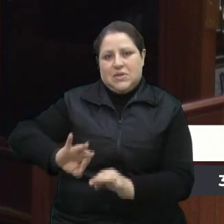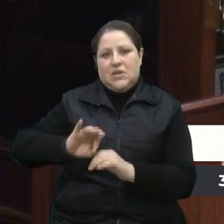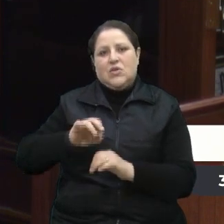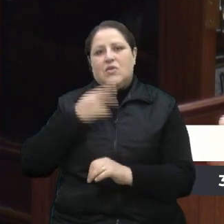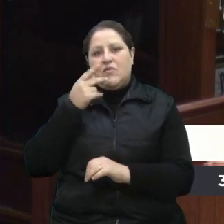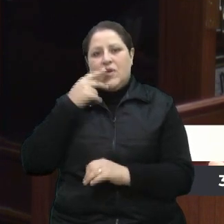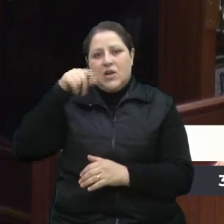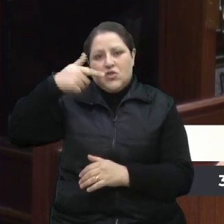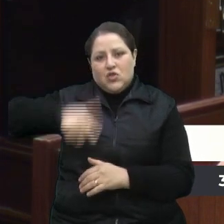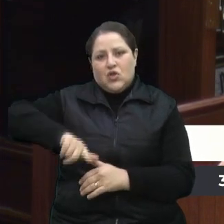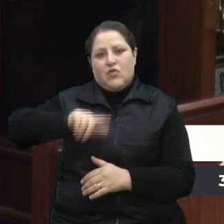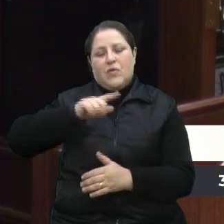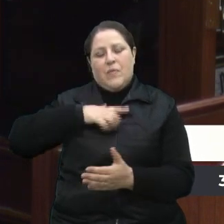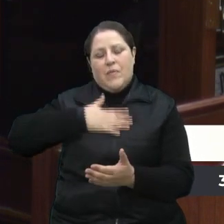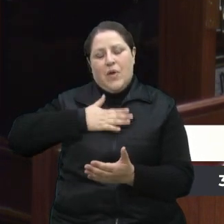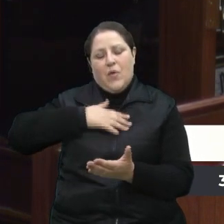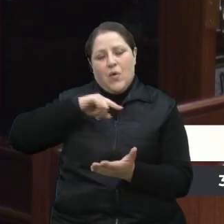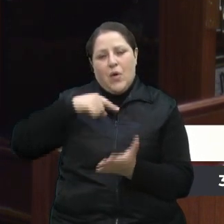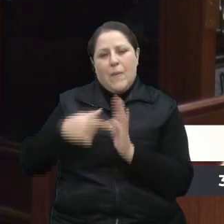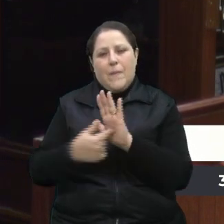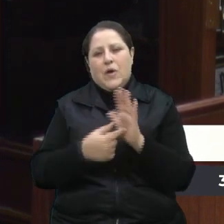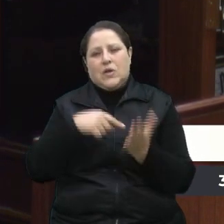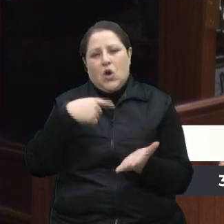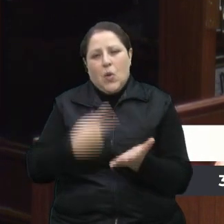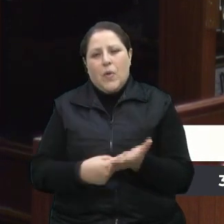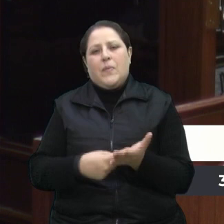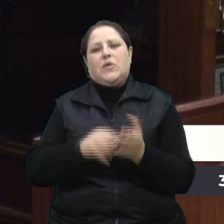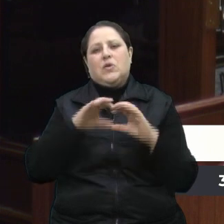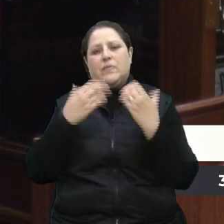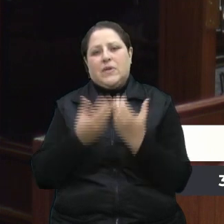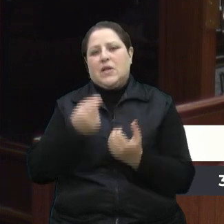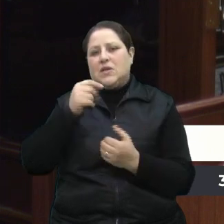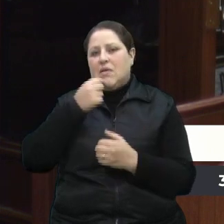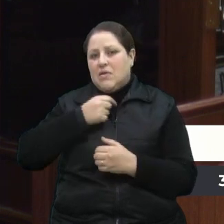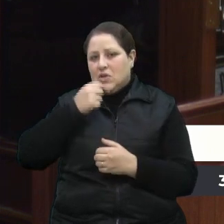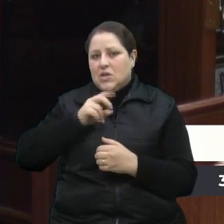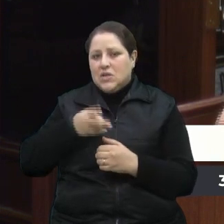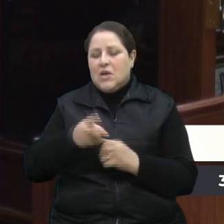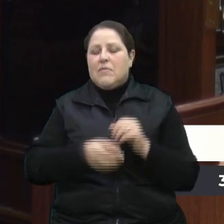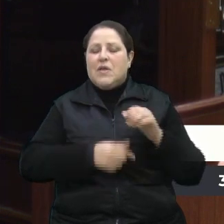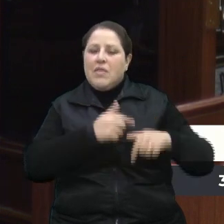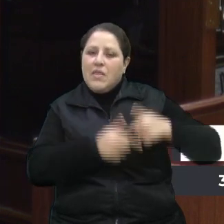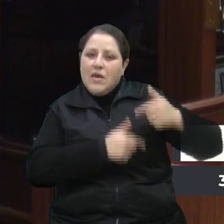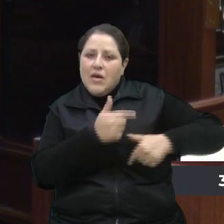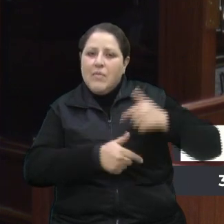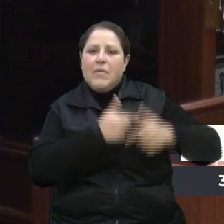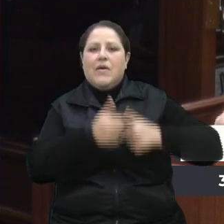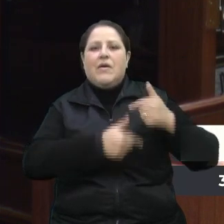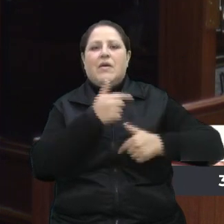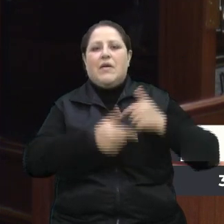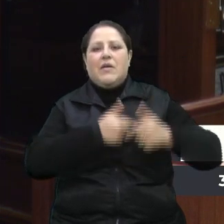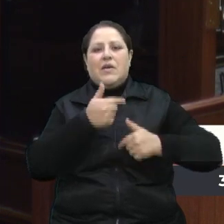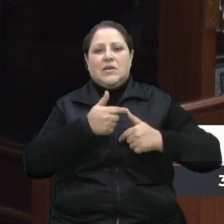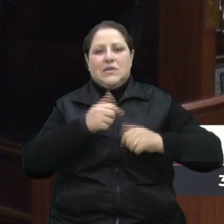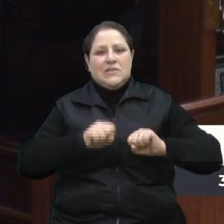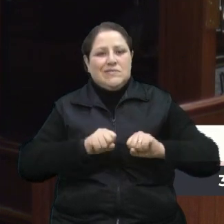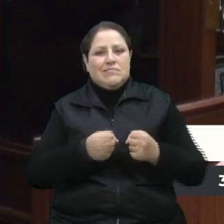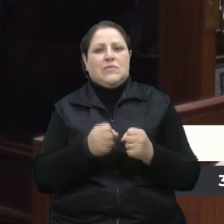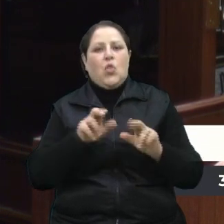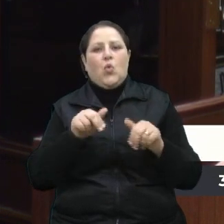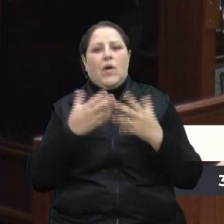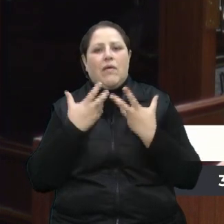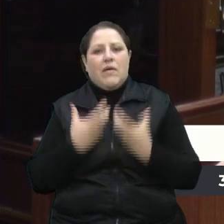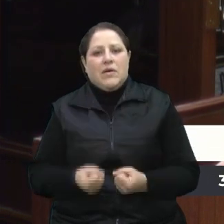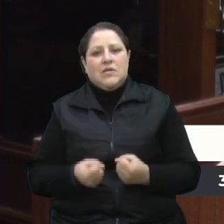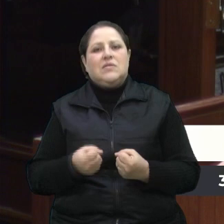com a comunidade Caxiense elaborar incansavelmente para trazer resultados para nossa cidade